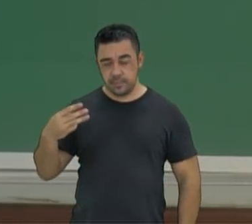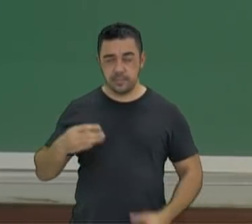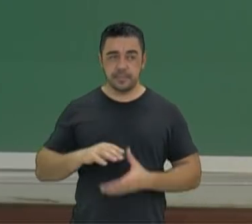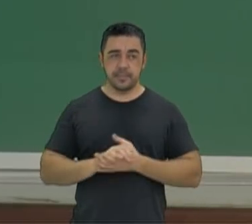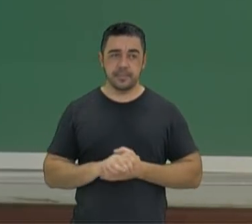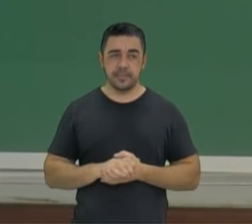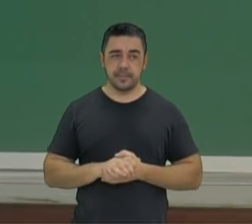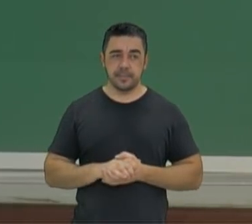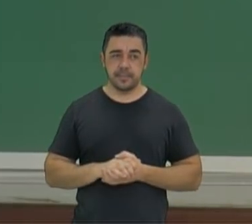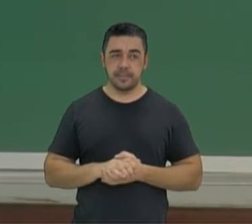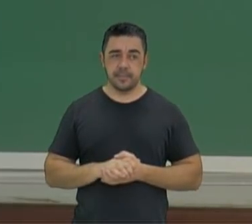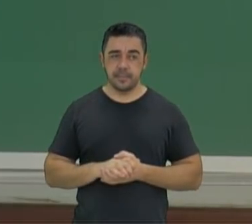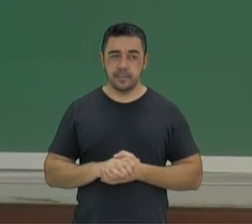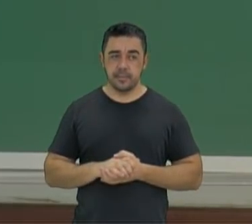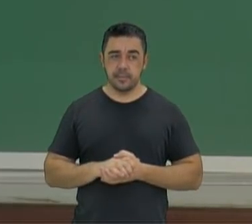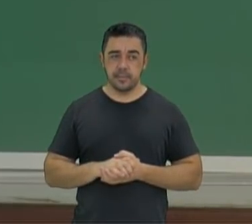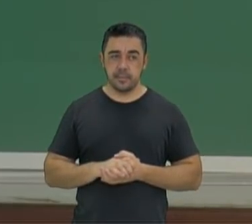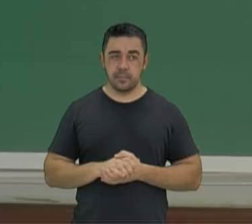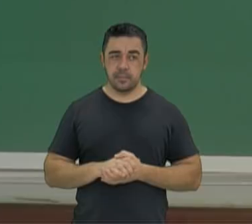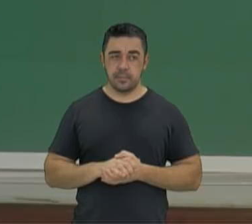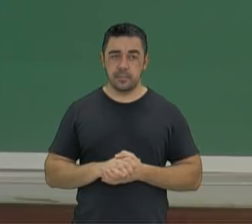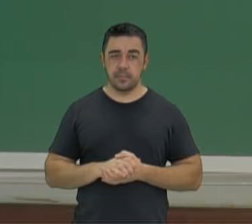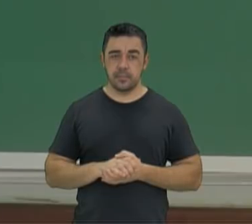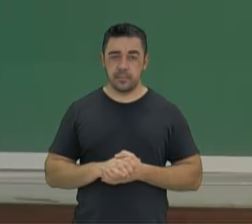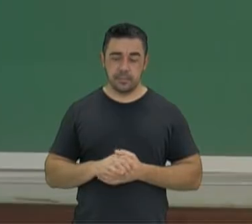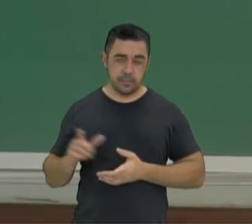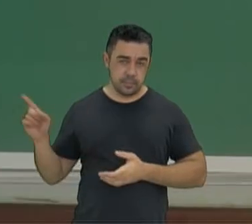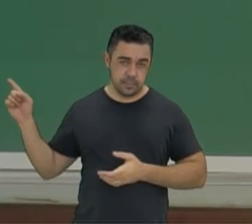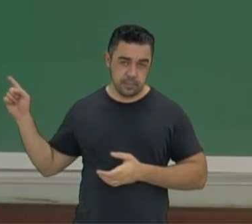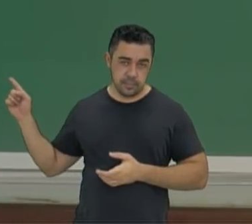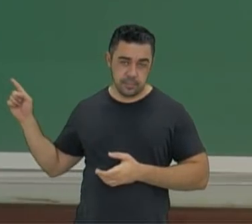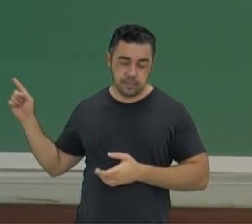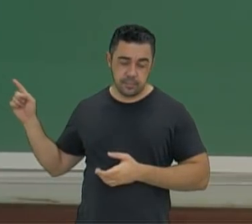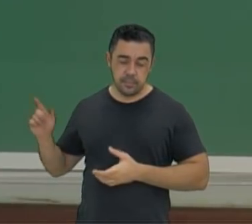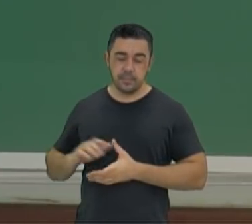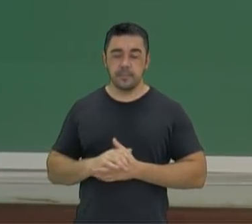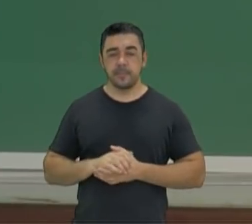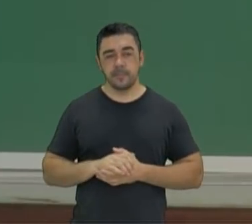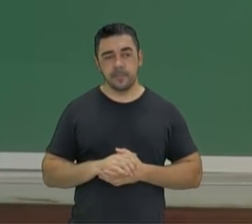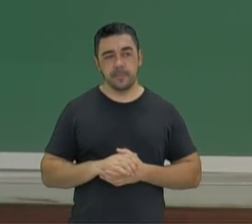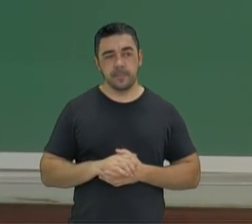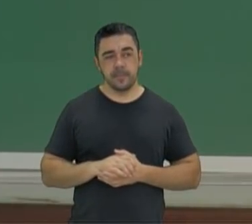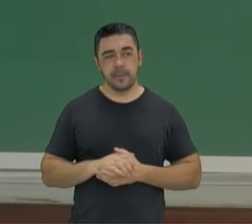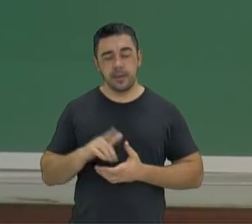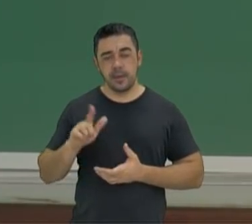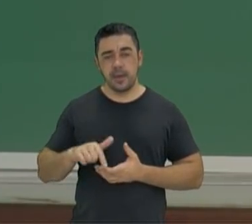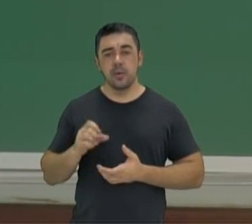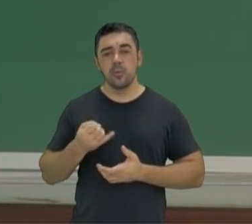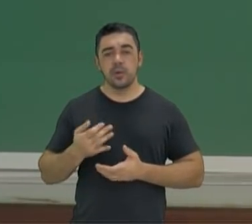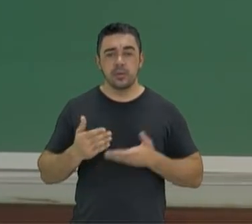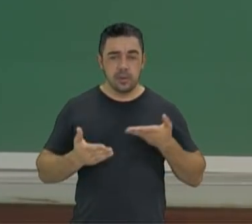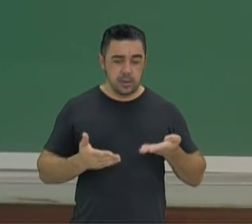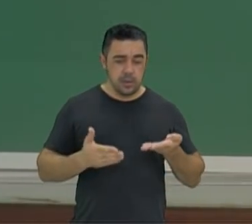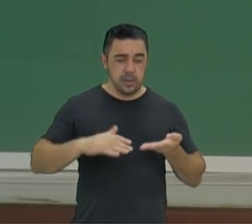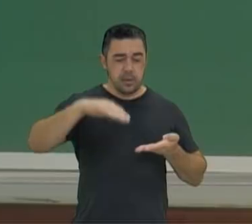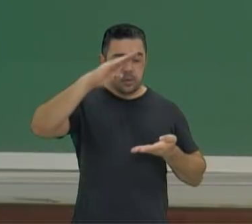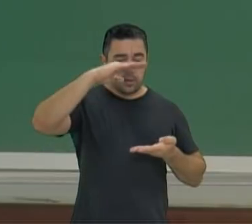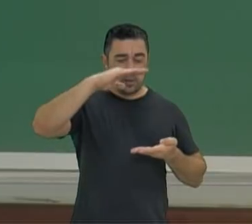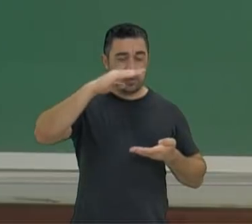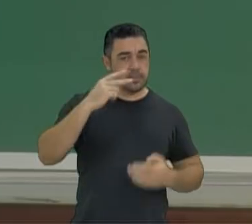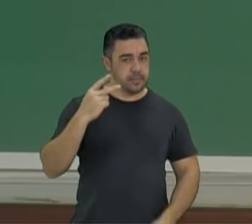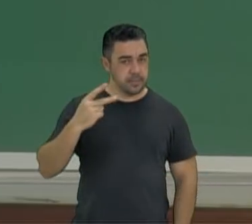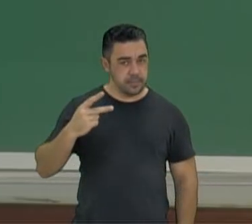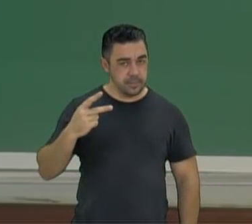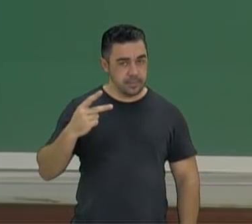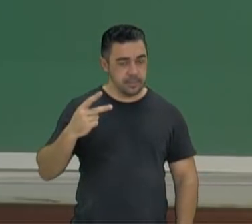laterais, 3 faces. Olha lá, 1, 2 lá, 3 para cá. E as bases? Uma superior